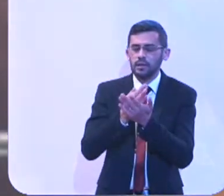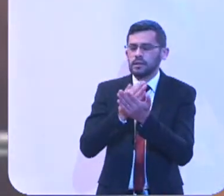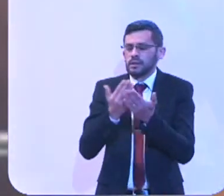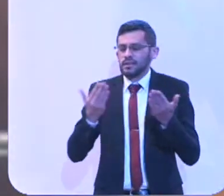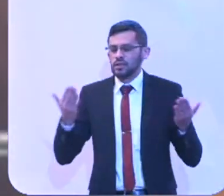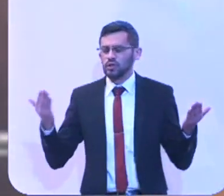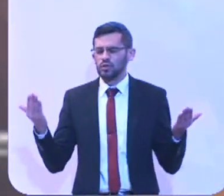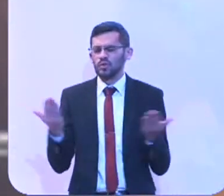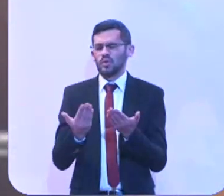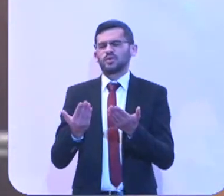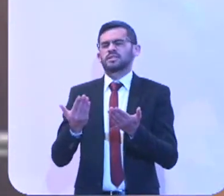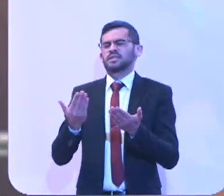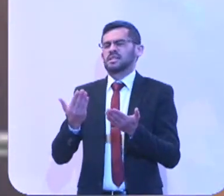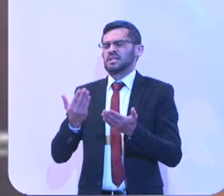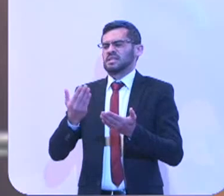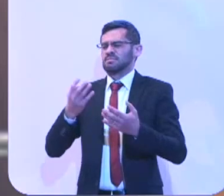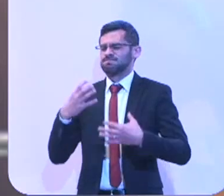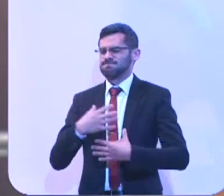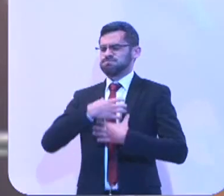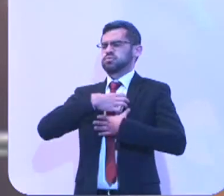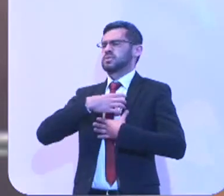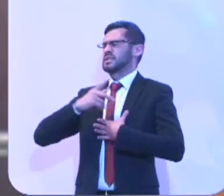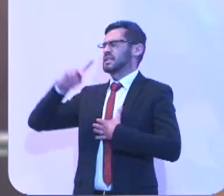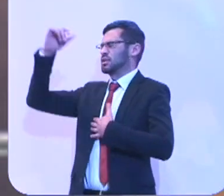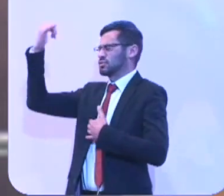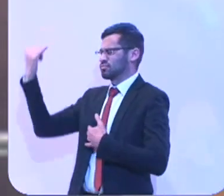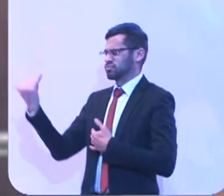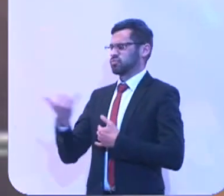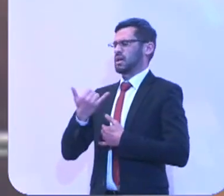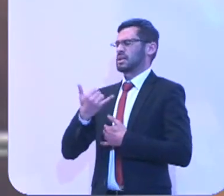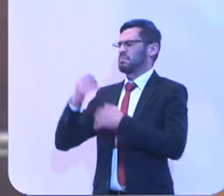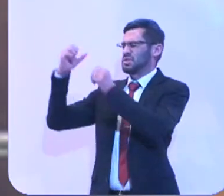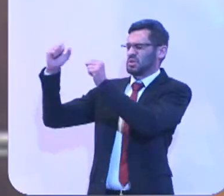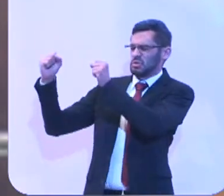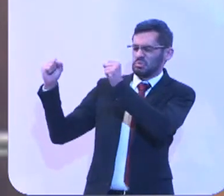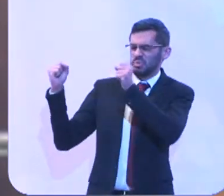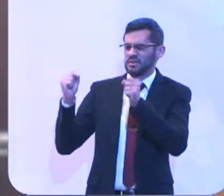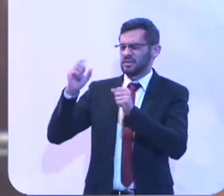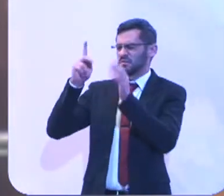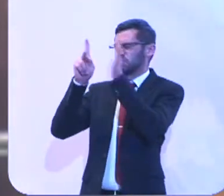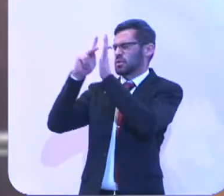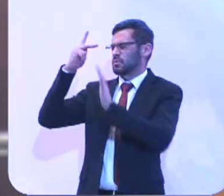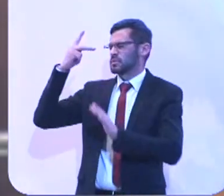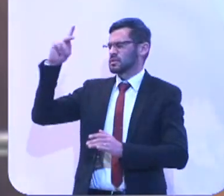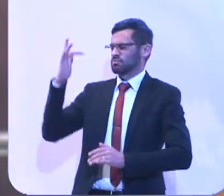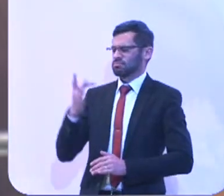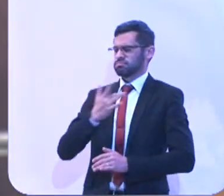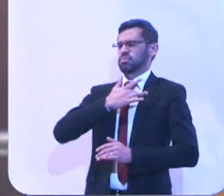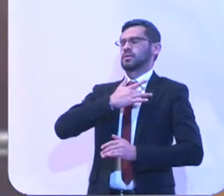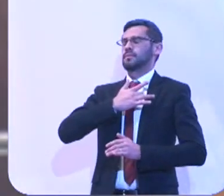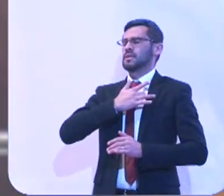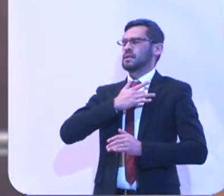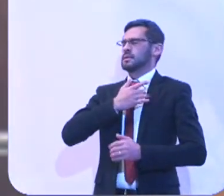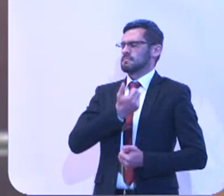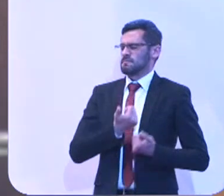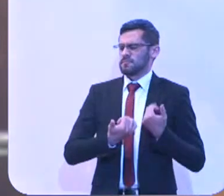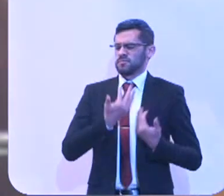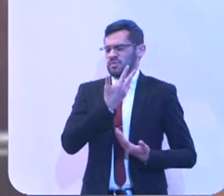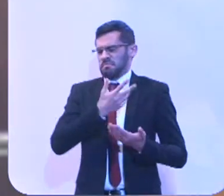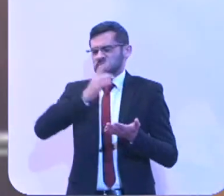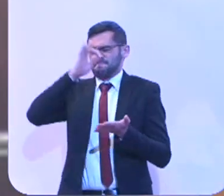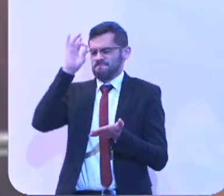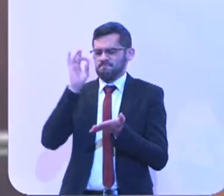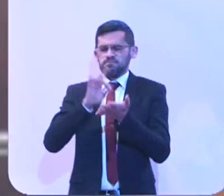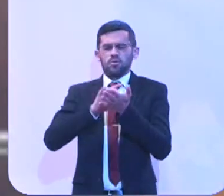o despertar do Senhor nos alcance, que o poder de Deus nos toque e que um avivamento